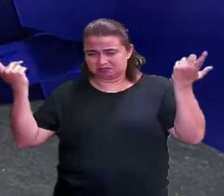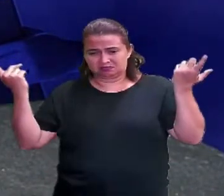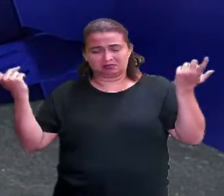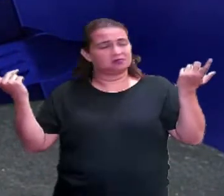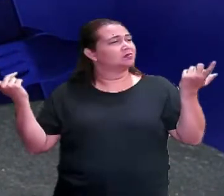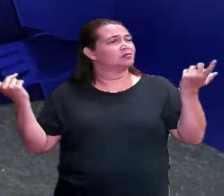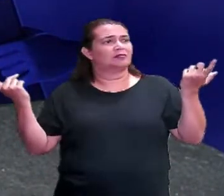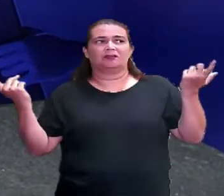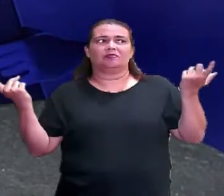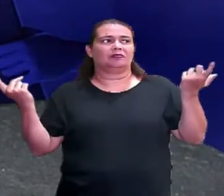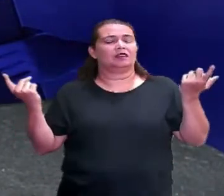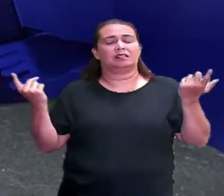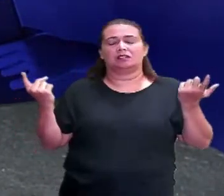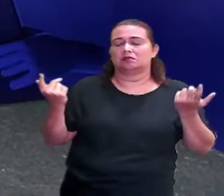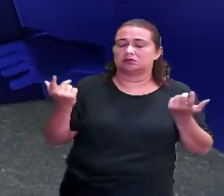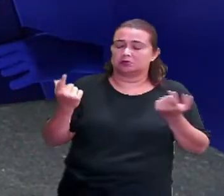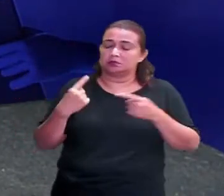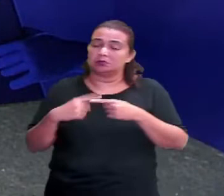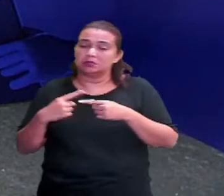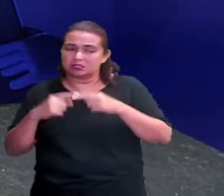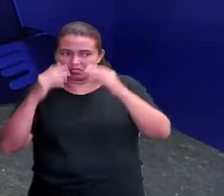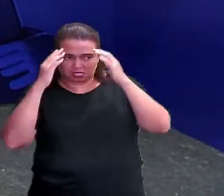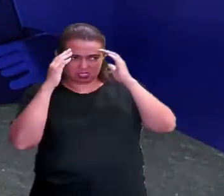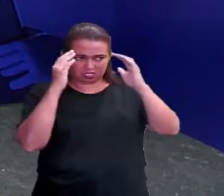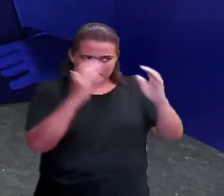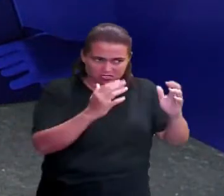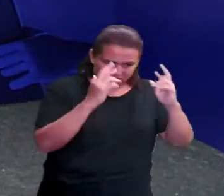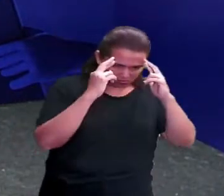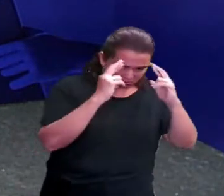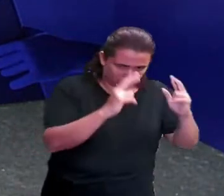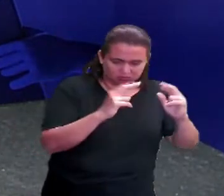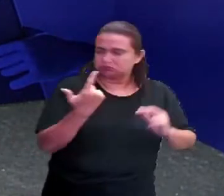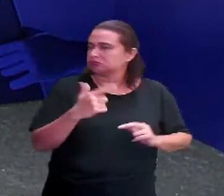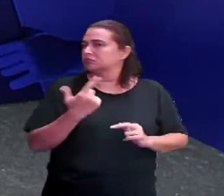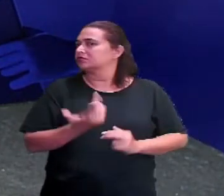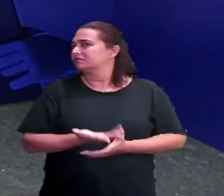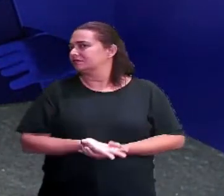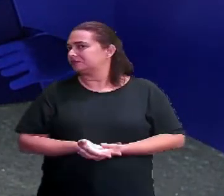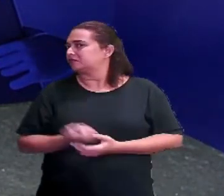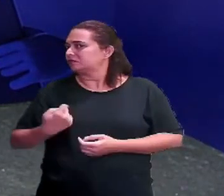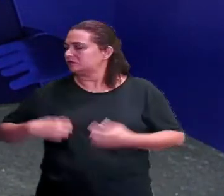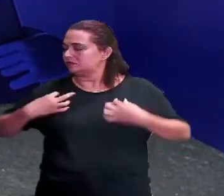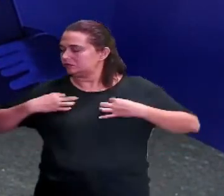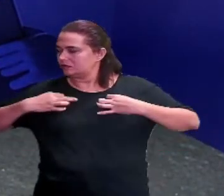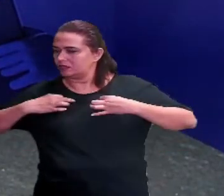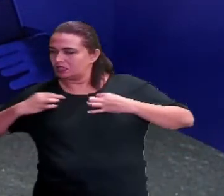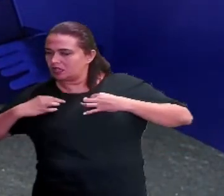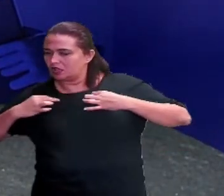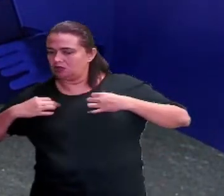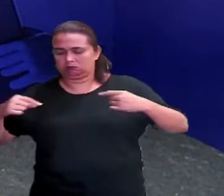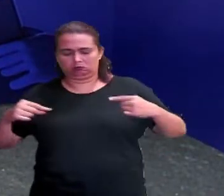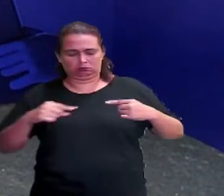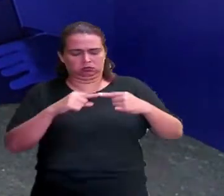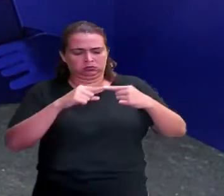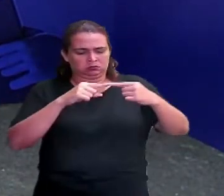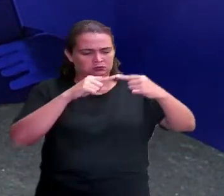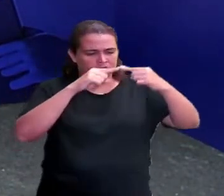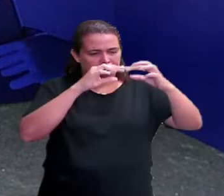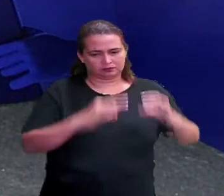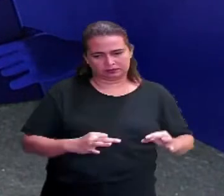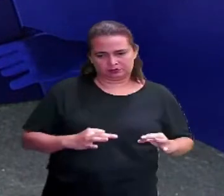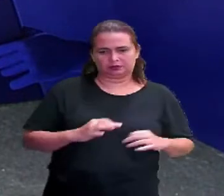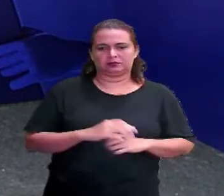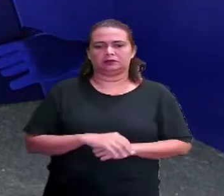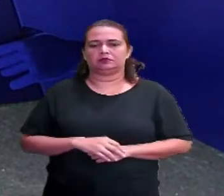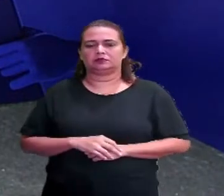flagrante falta de respeito, né? Para com os familiares, para os entes queridos, né? Daquela pessoa que está ali,